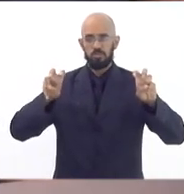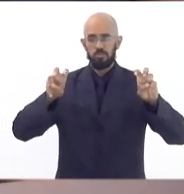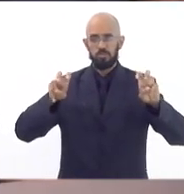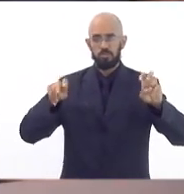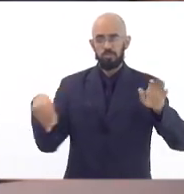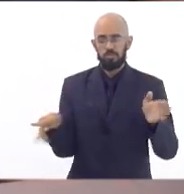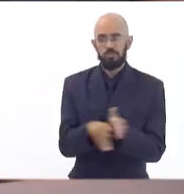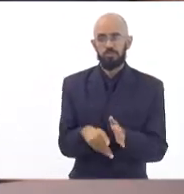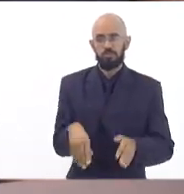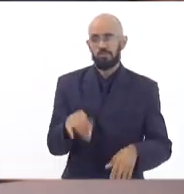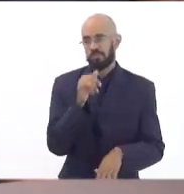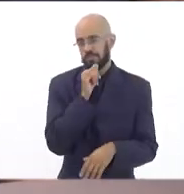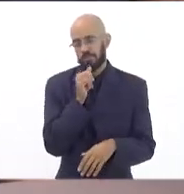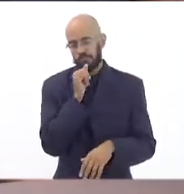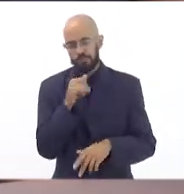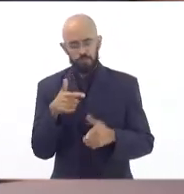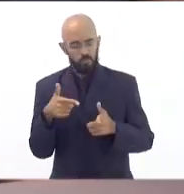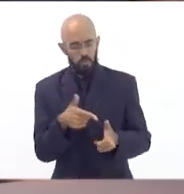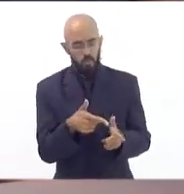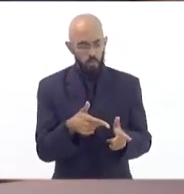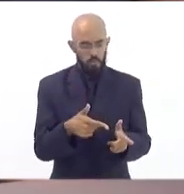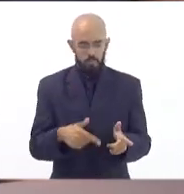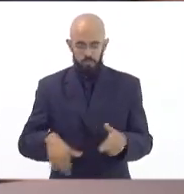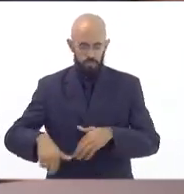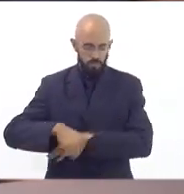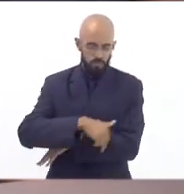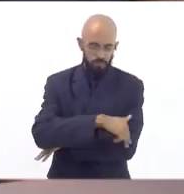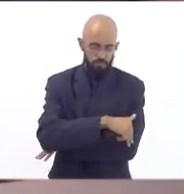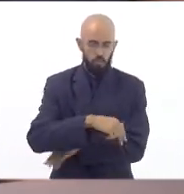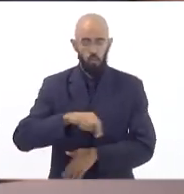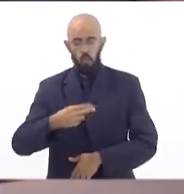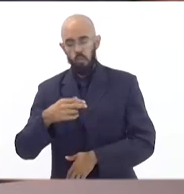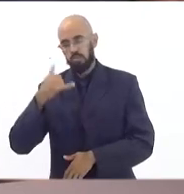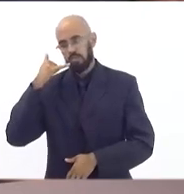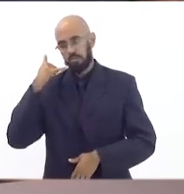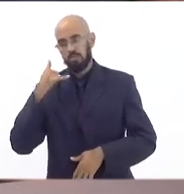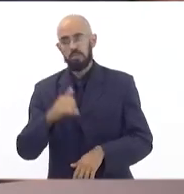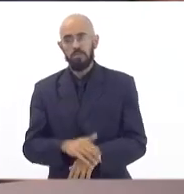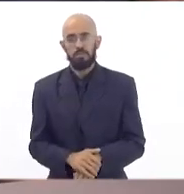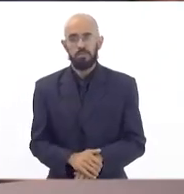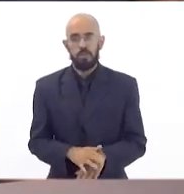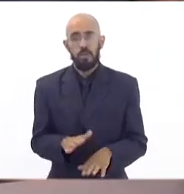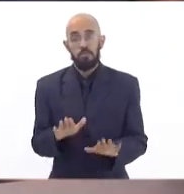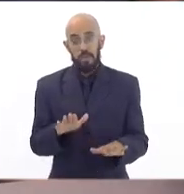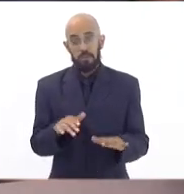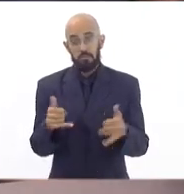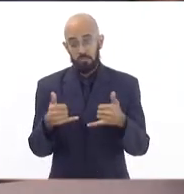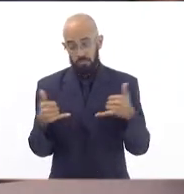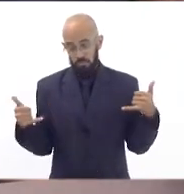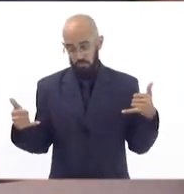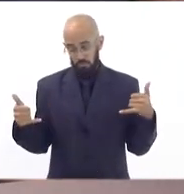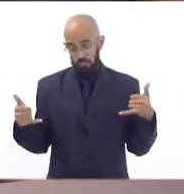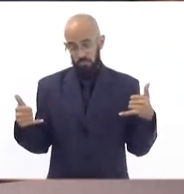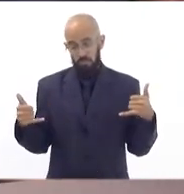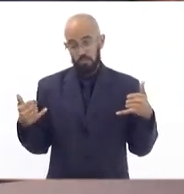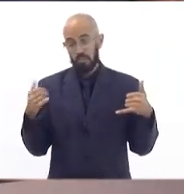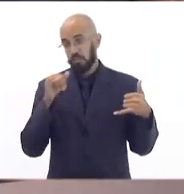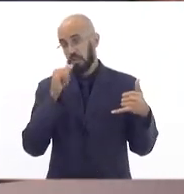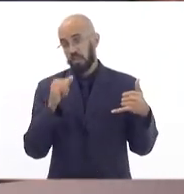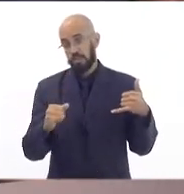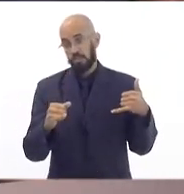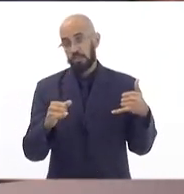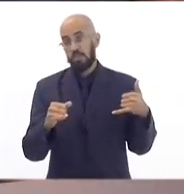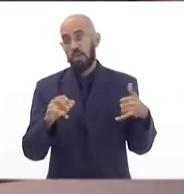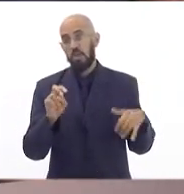marido roupa trazer um monte roubo de aparelho celular Envie para o caso do cabo né de energia ou trocar vo